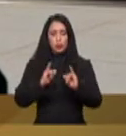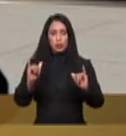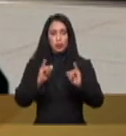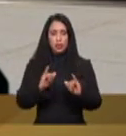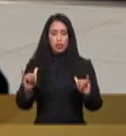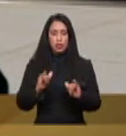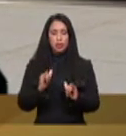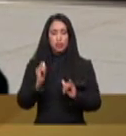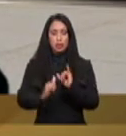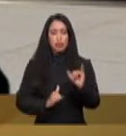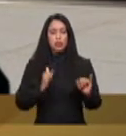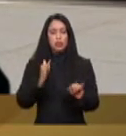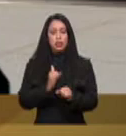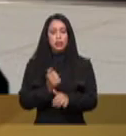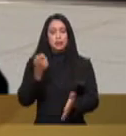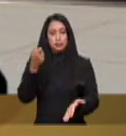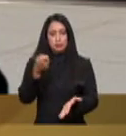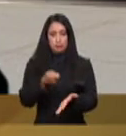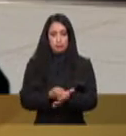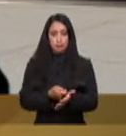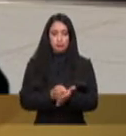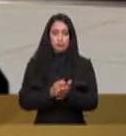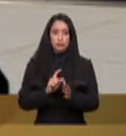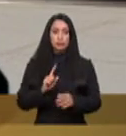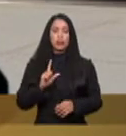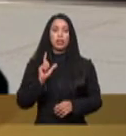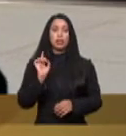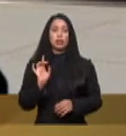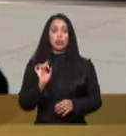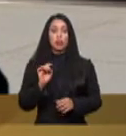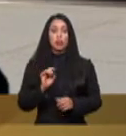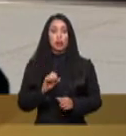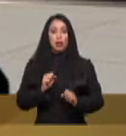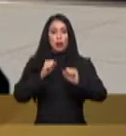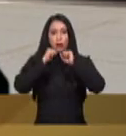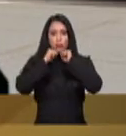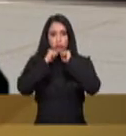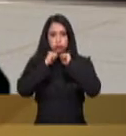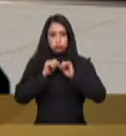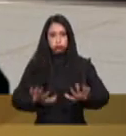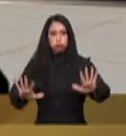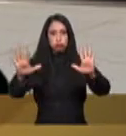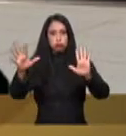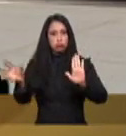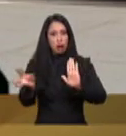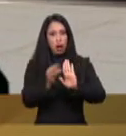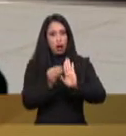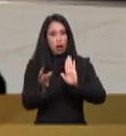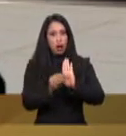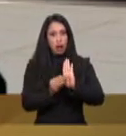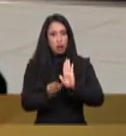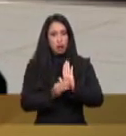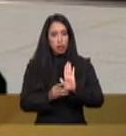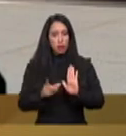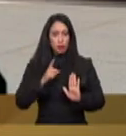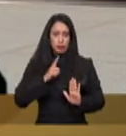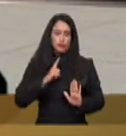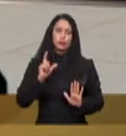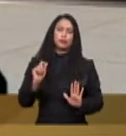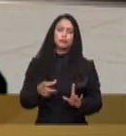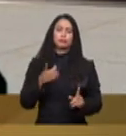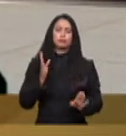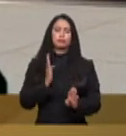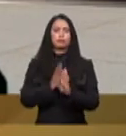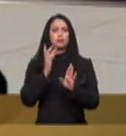vírgula, excetuado o impulsionamento de conteúdos, vírgula, desde que identificado de